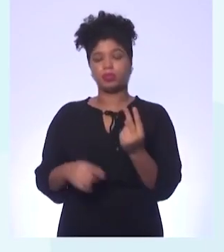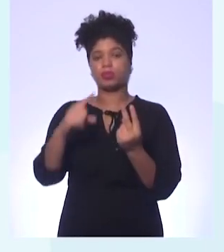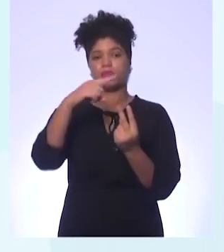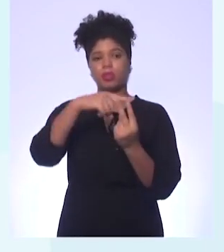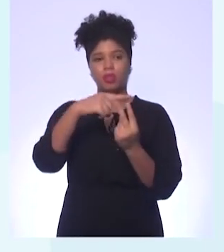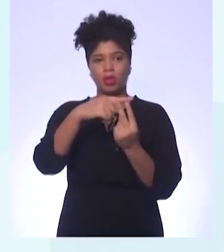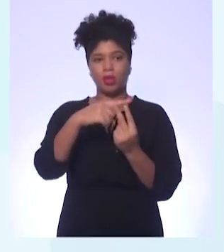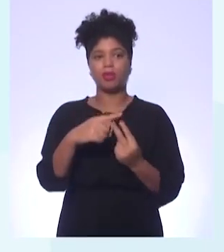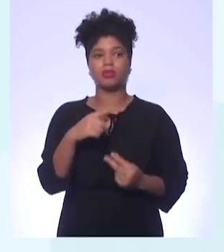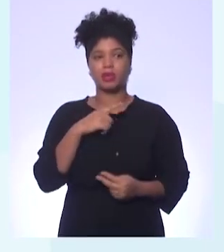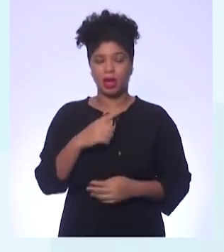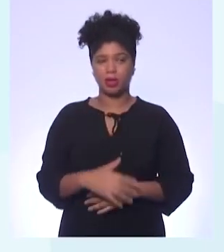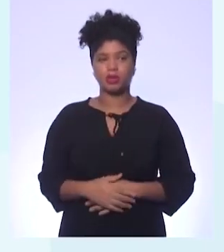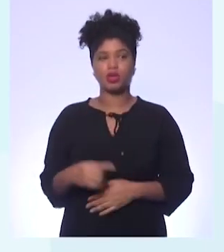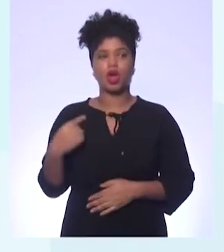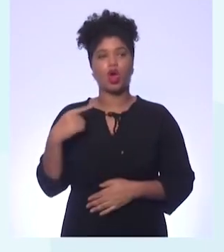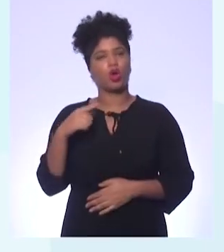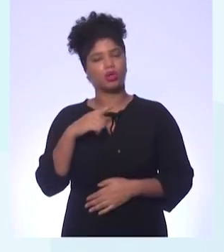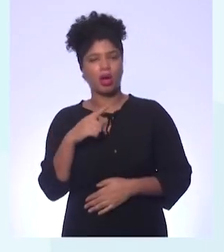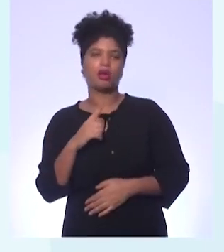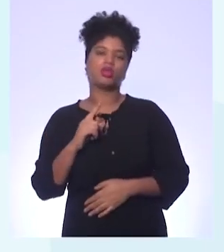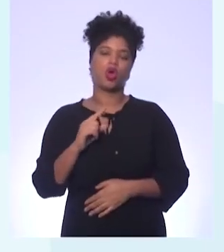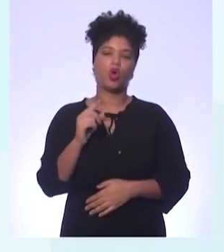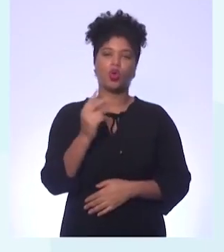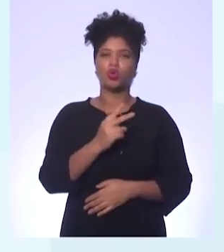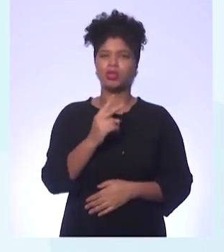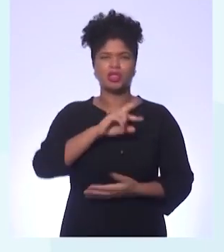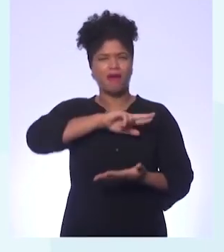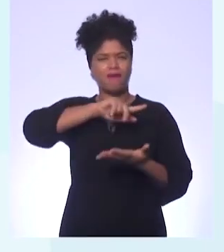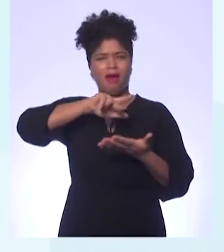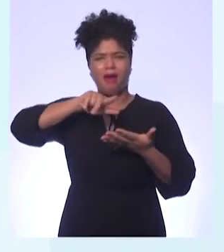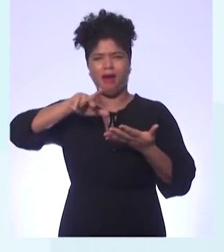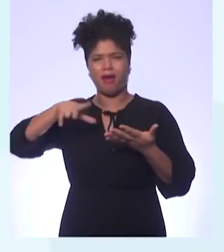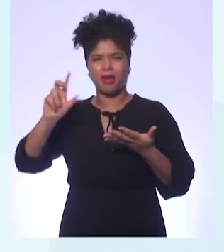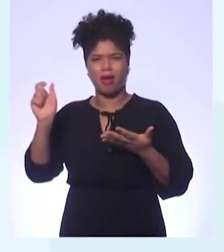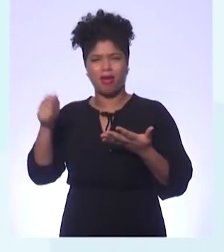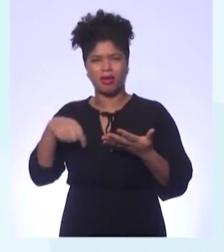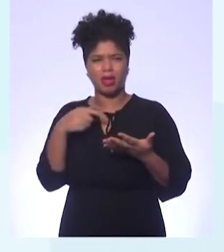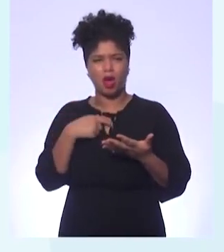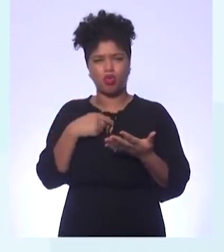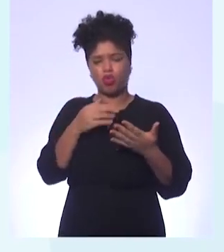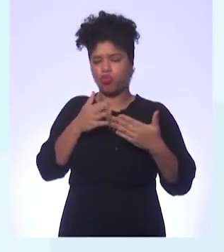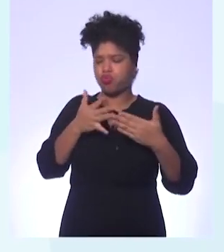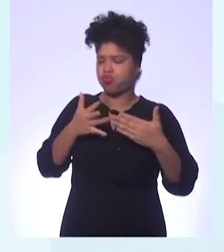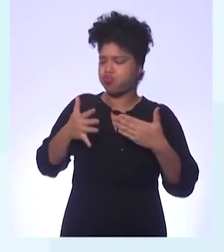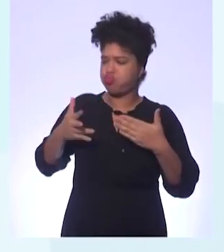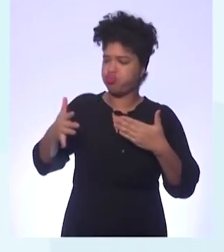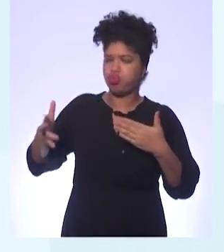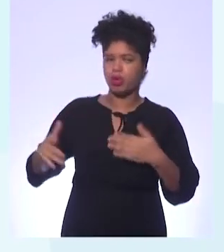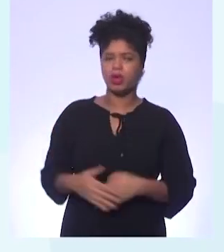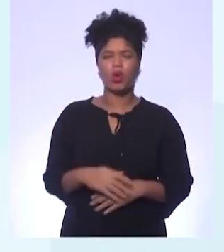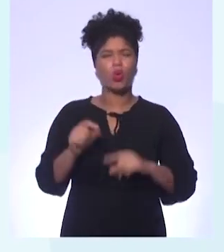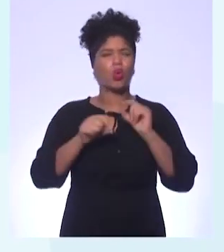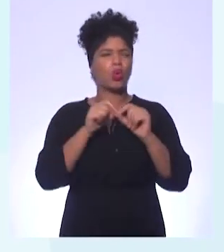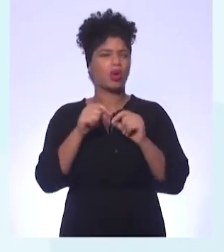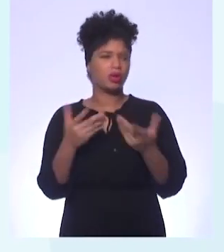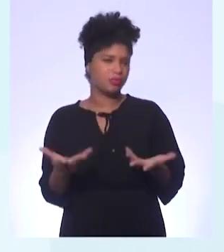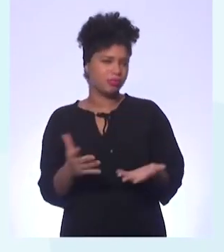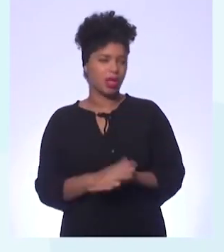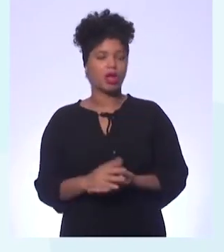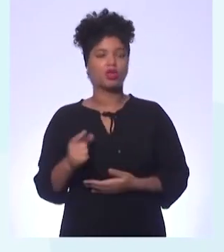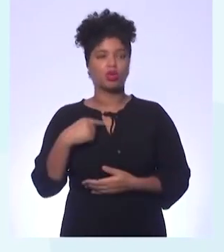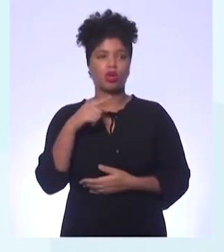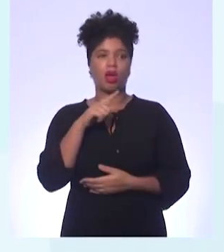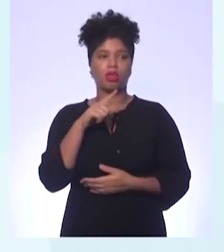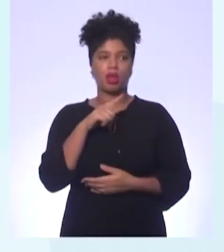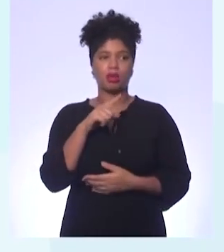Quando a gente fala do número π, ele tem, na verdade, infinitas casas decimais. Então, o que é o número π? O número π, que a gente representa